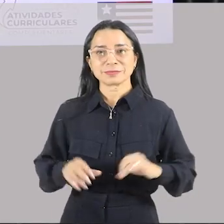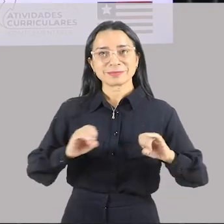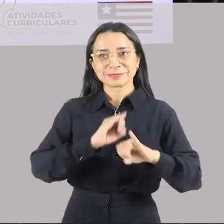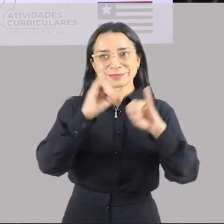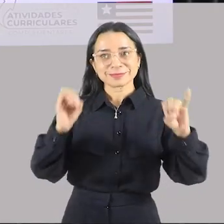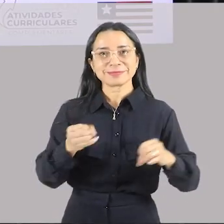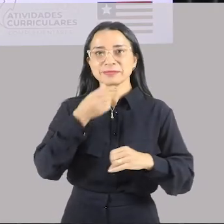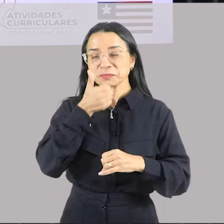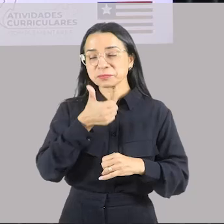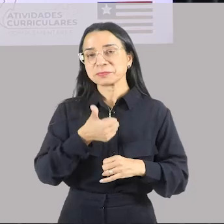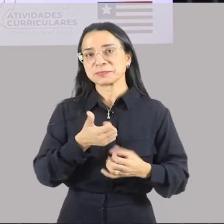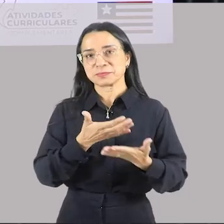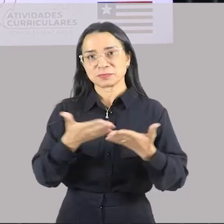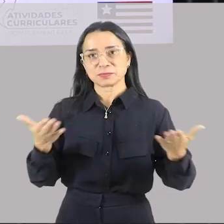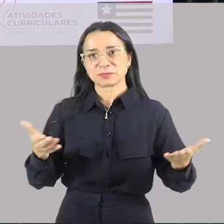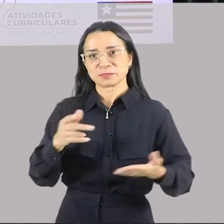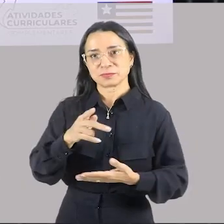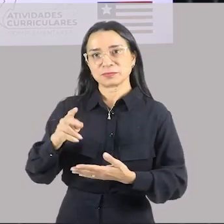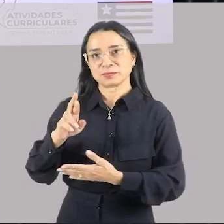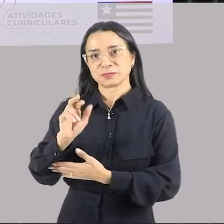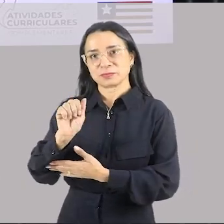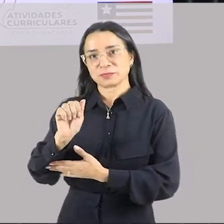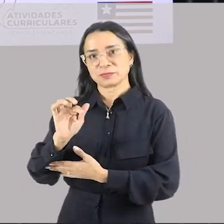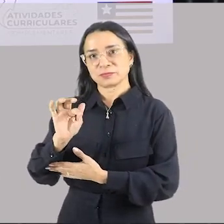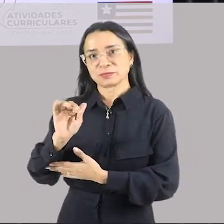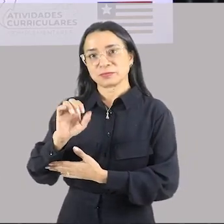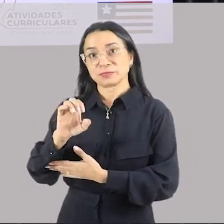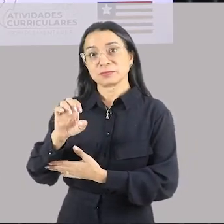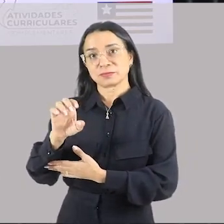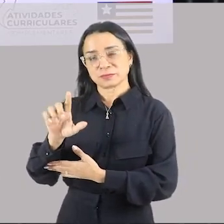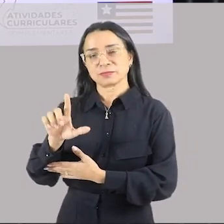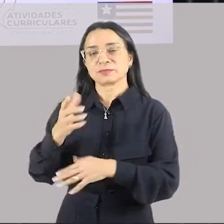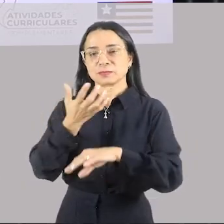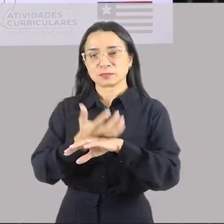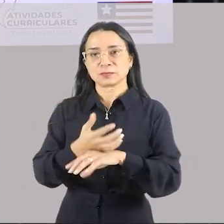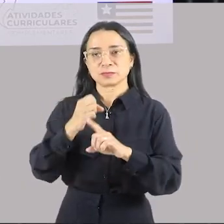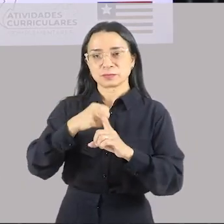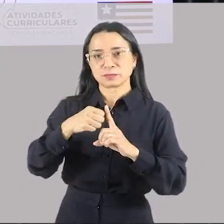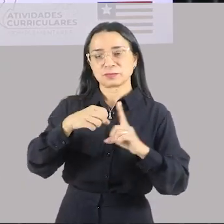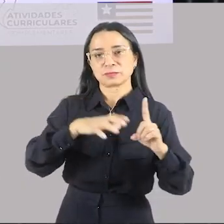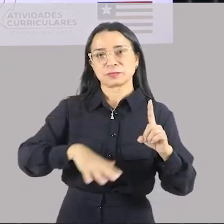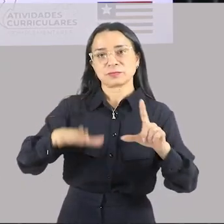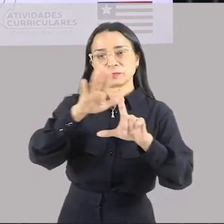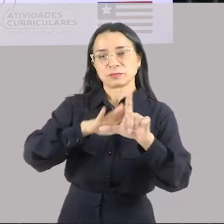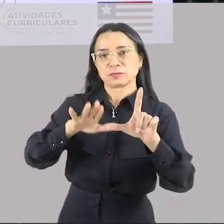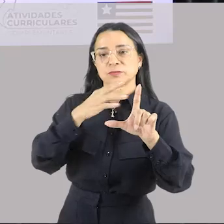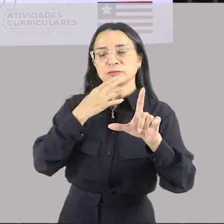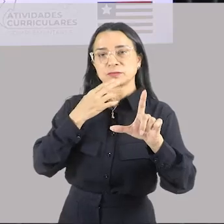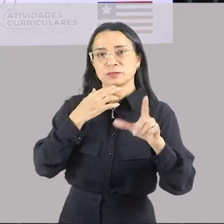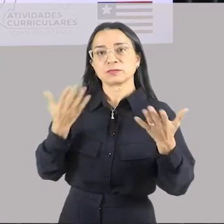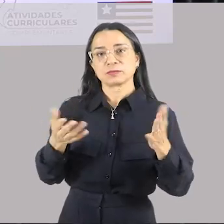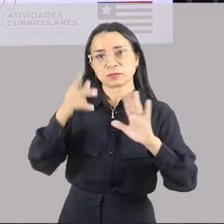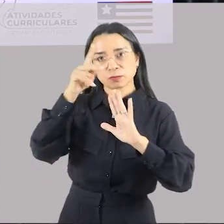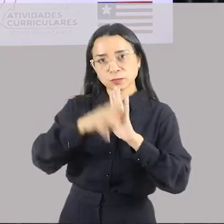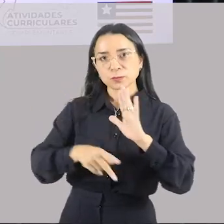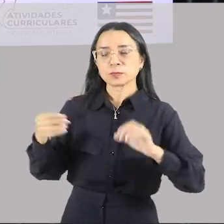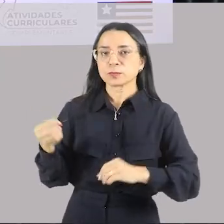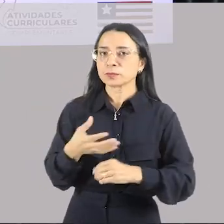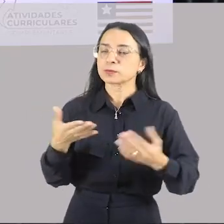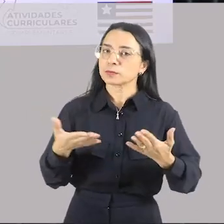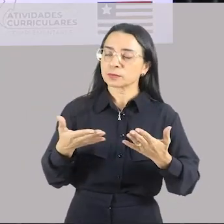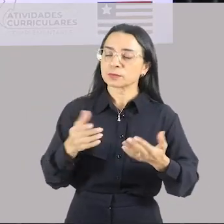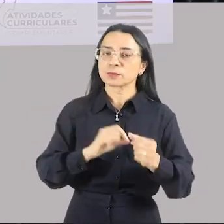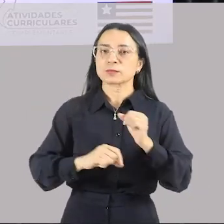Fala pessoal, tudo bem com vocês? Eu sou o professor Rafael Carlos, de Sociologia da plataforma Gonçalves Dias. E estou aqui num projeto novo